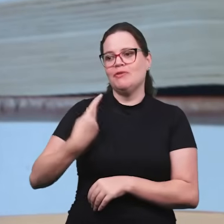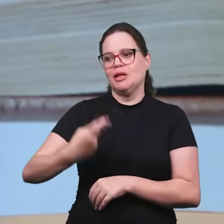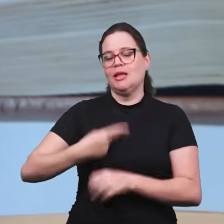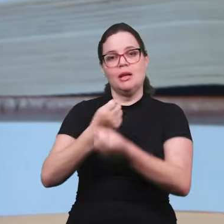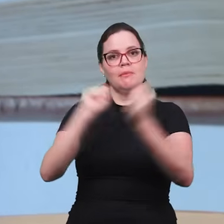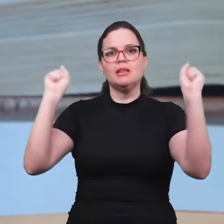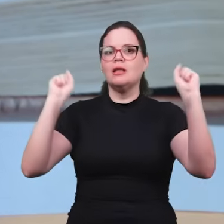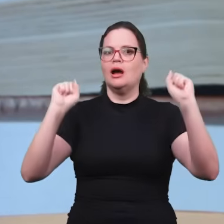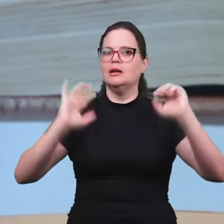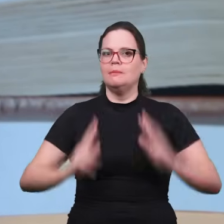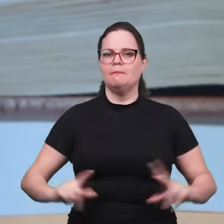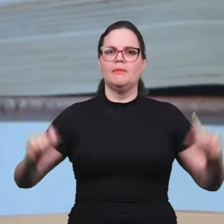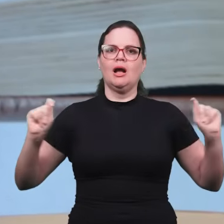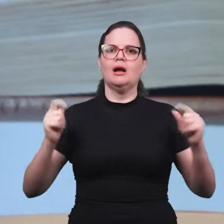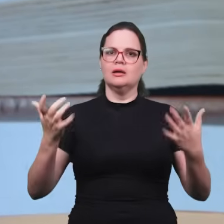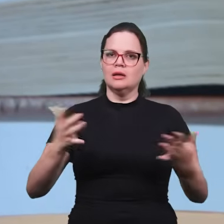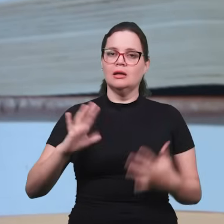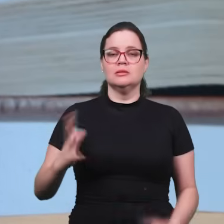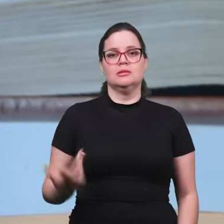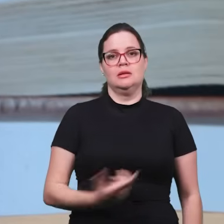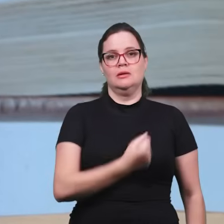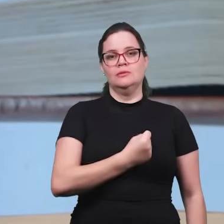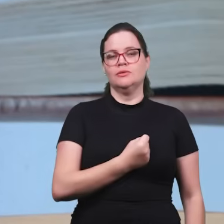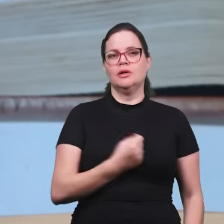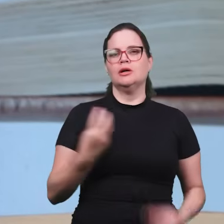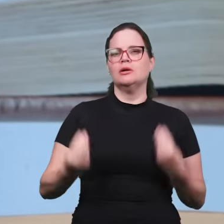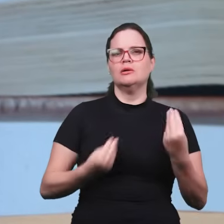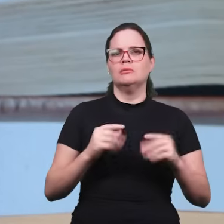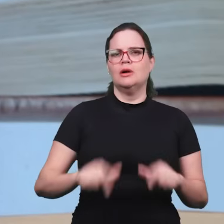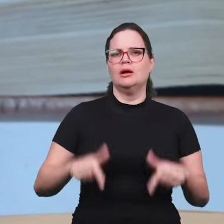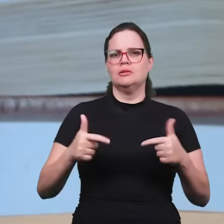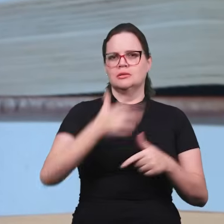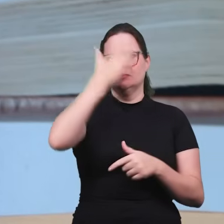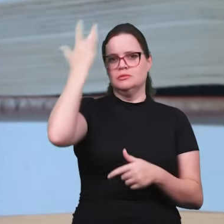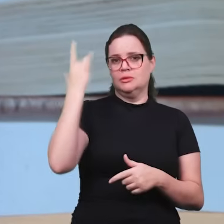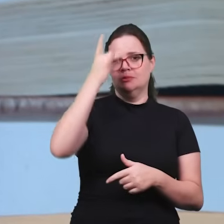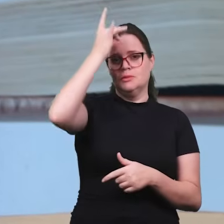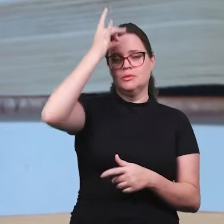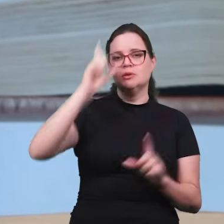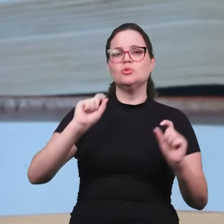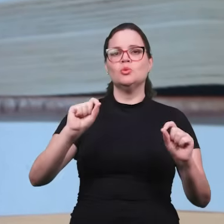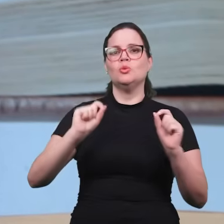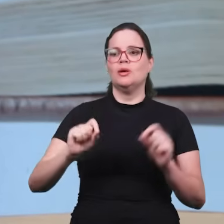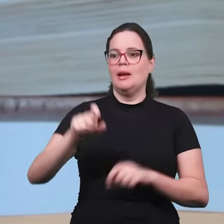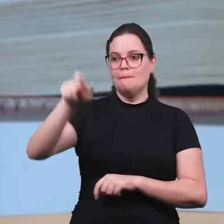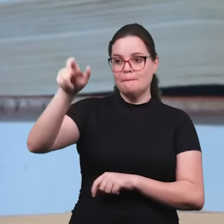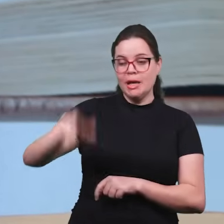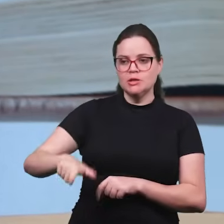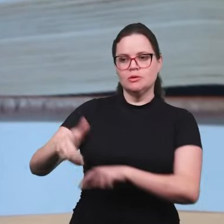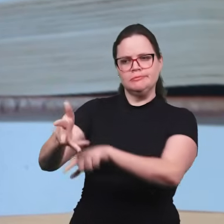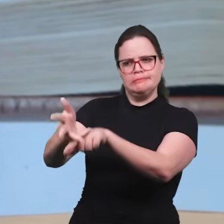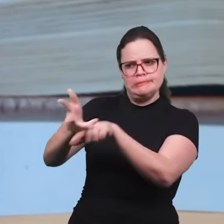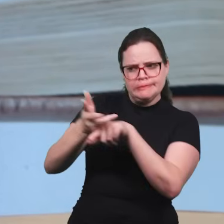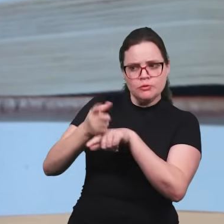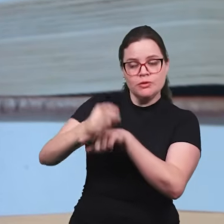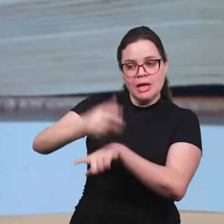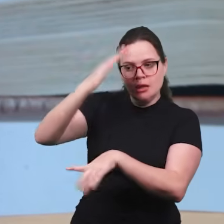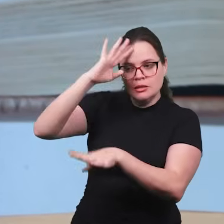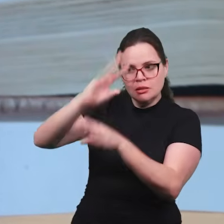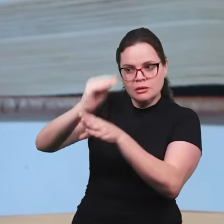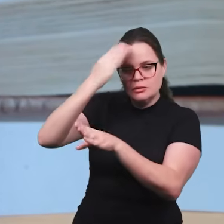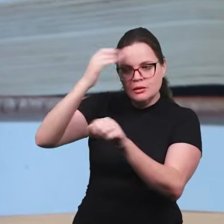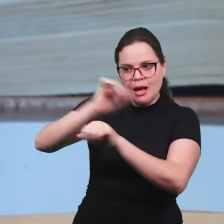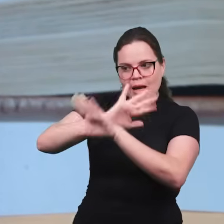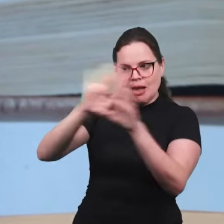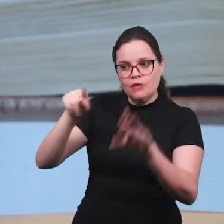transformar. Amém. O que o Espírito Santo vai fazer é convencer a pessoa do pecado,